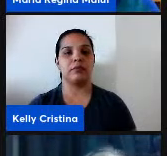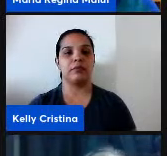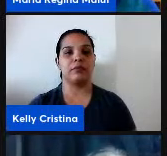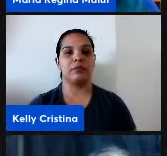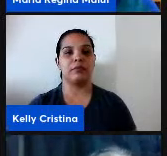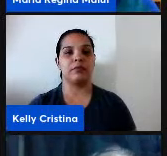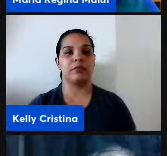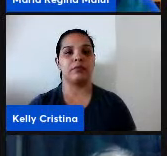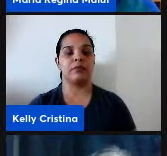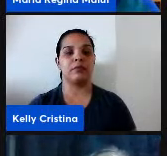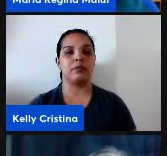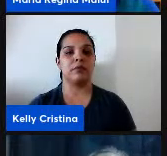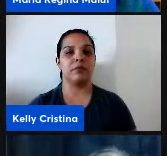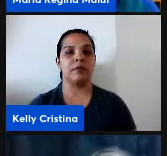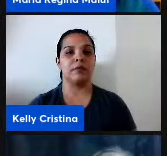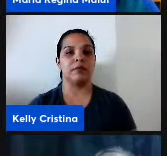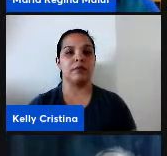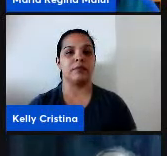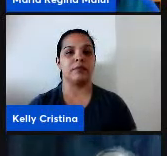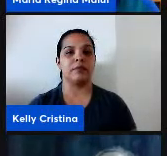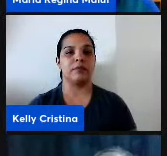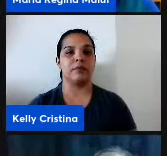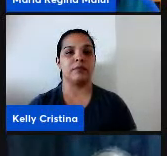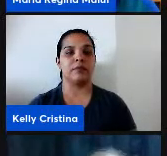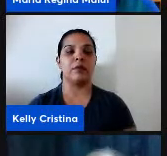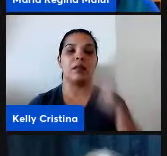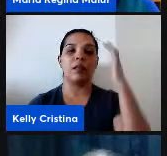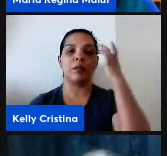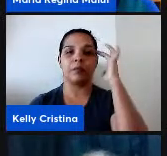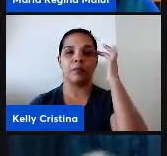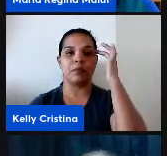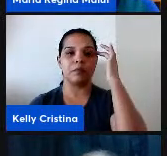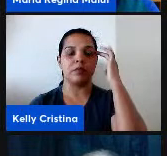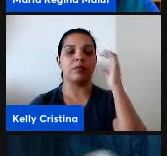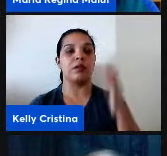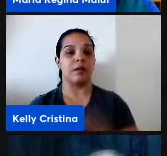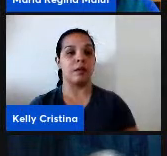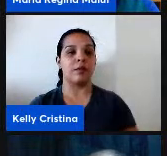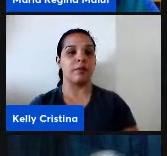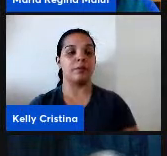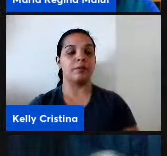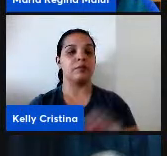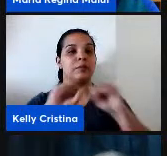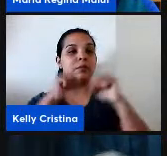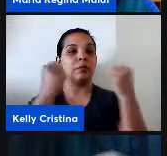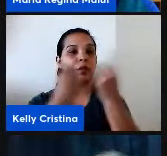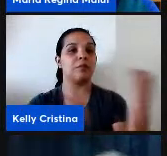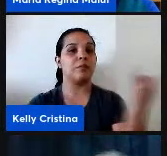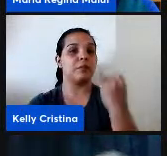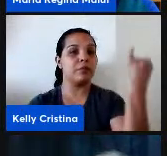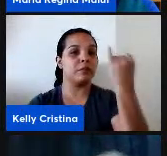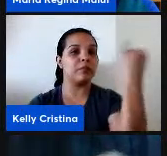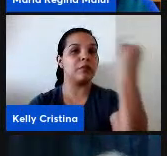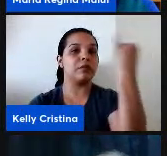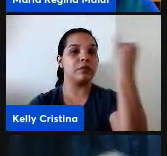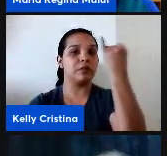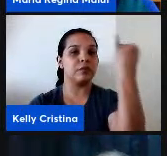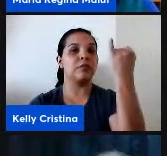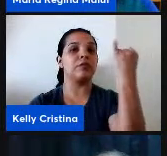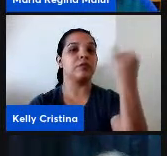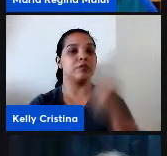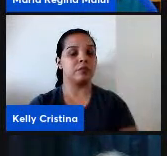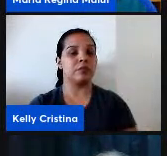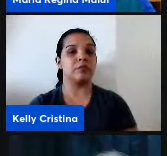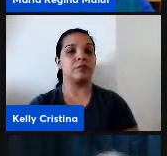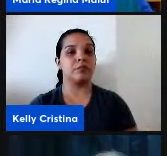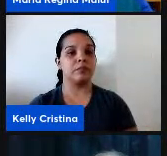desse evento. Eu acho que é um evento extremamente importante